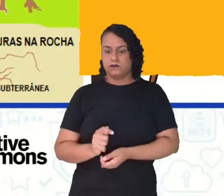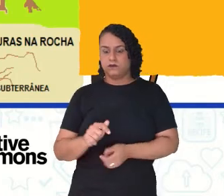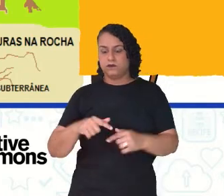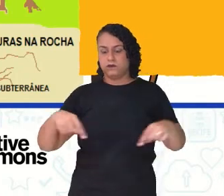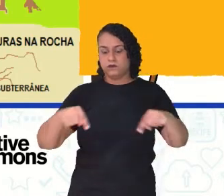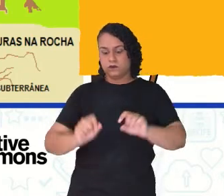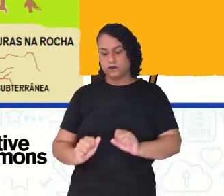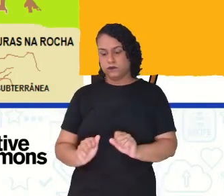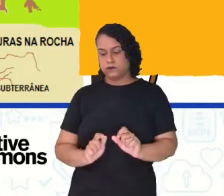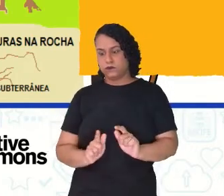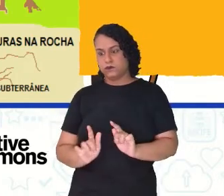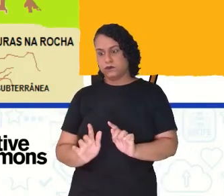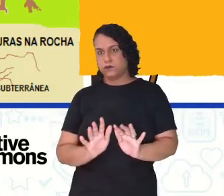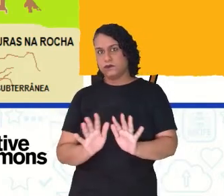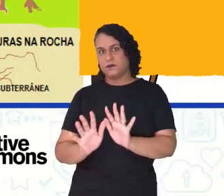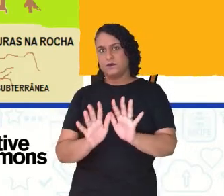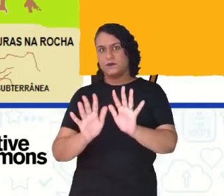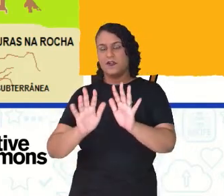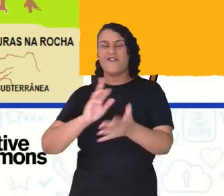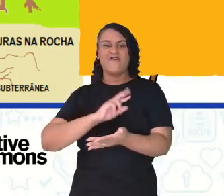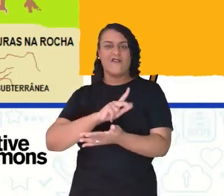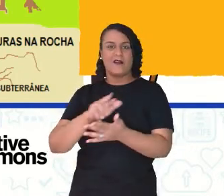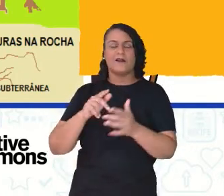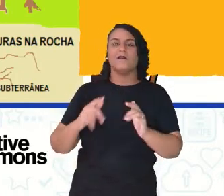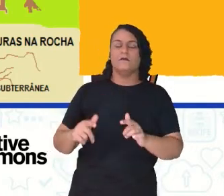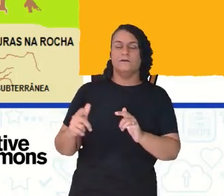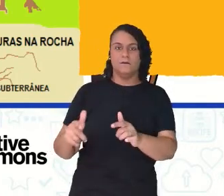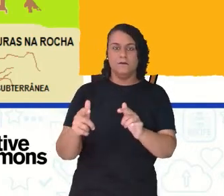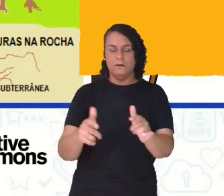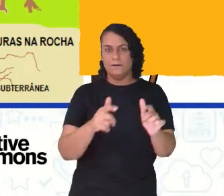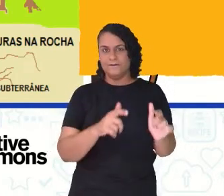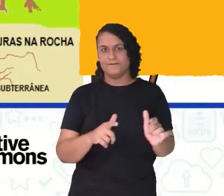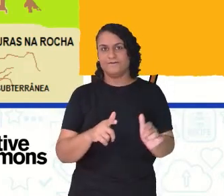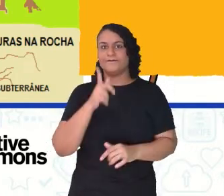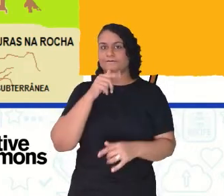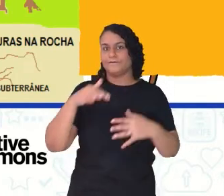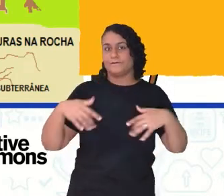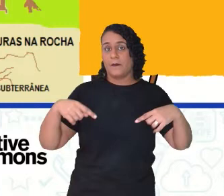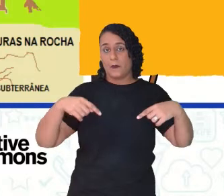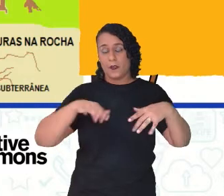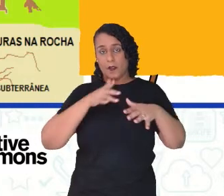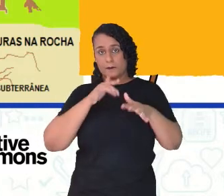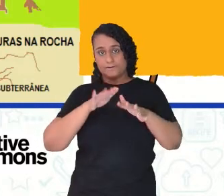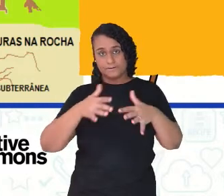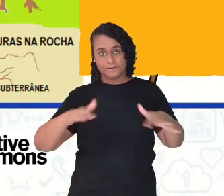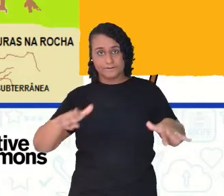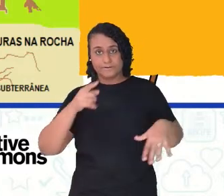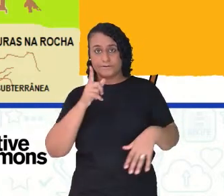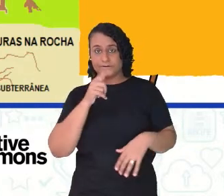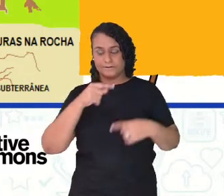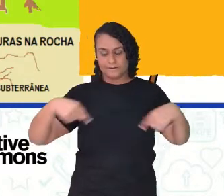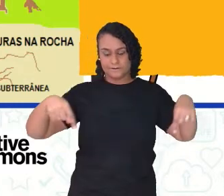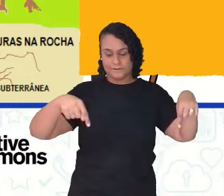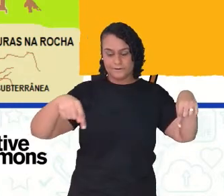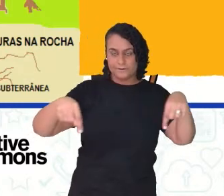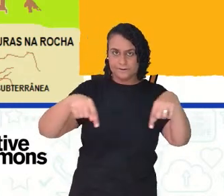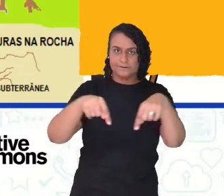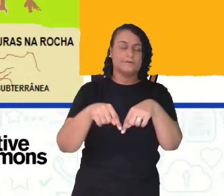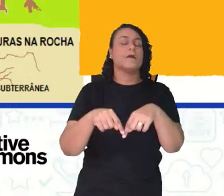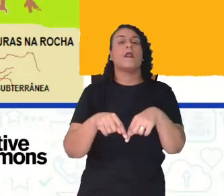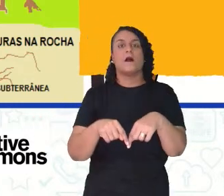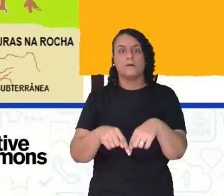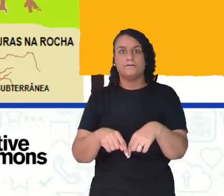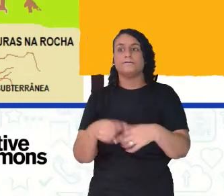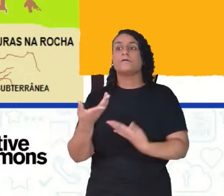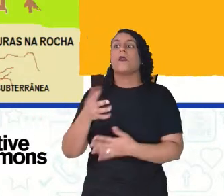a evaporação em vários pontos. A evaporação no mar, a evaporação no lago, a evaporação, né,